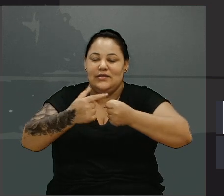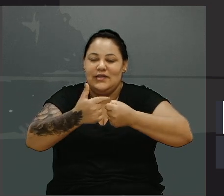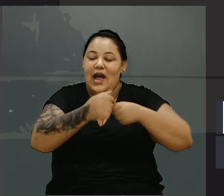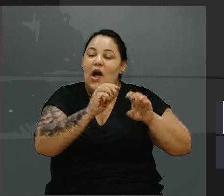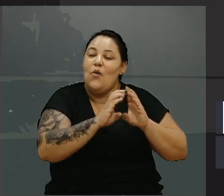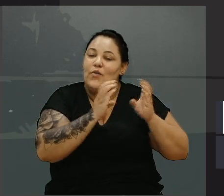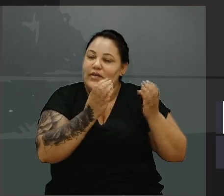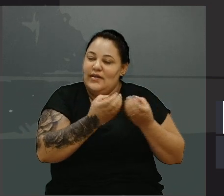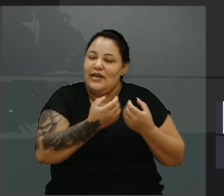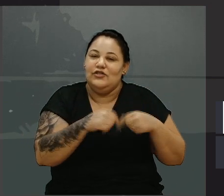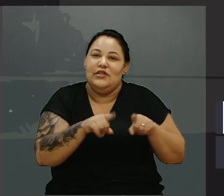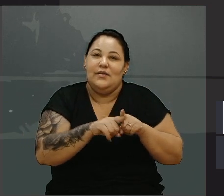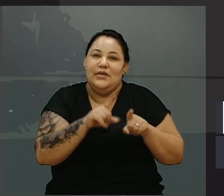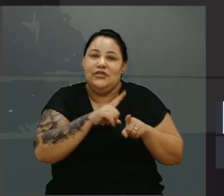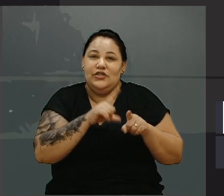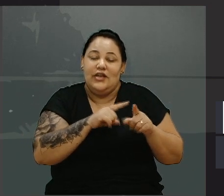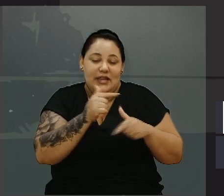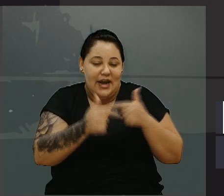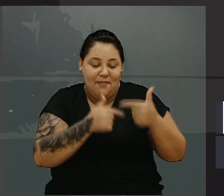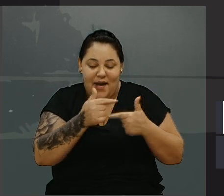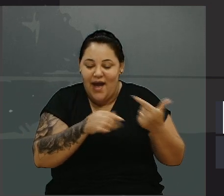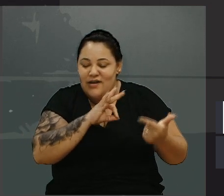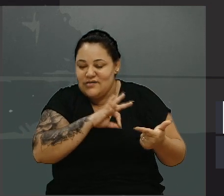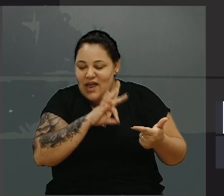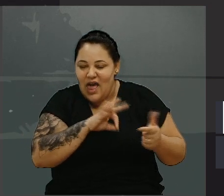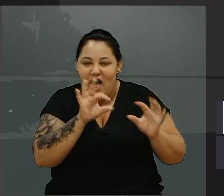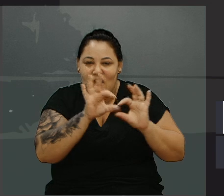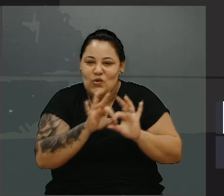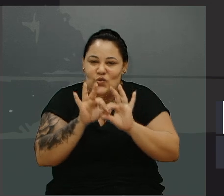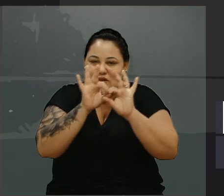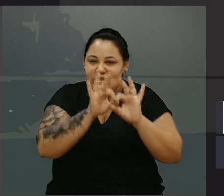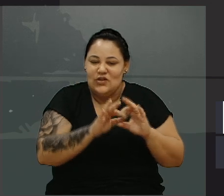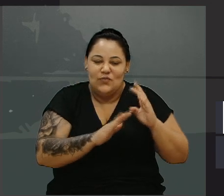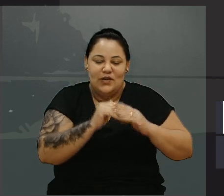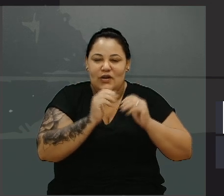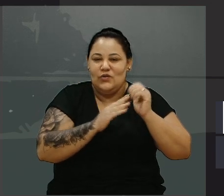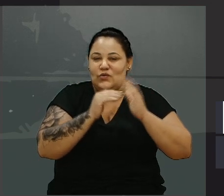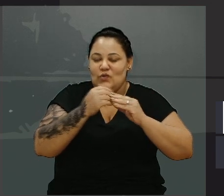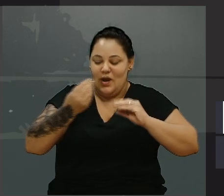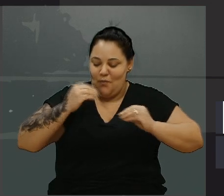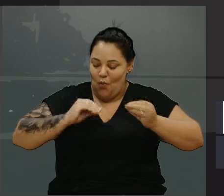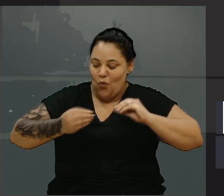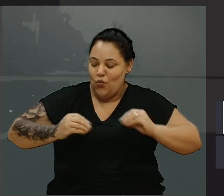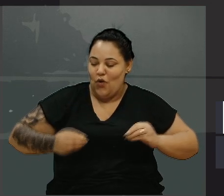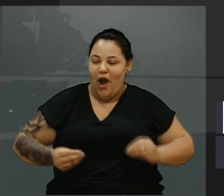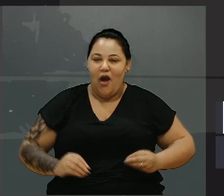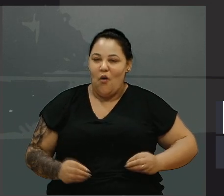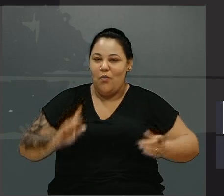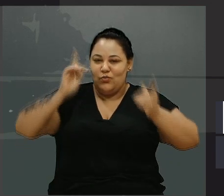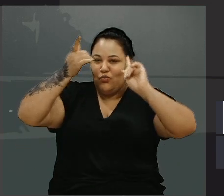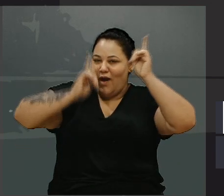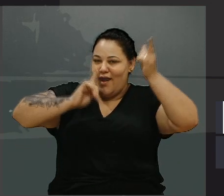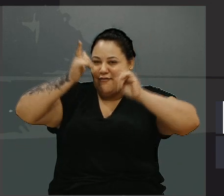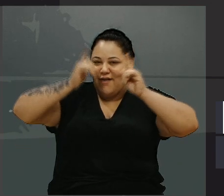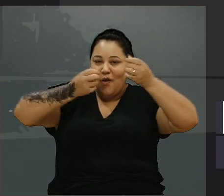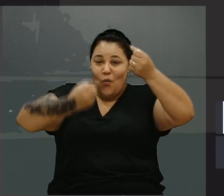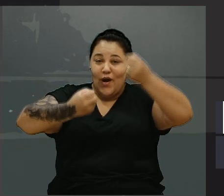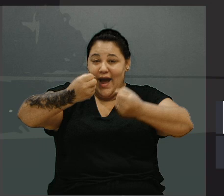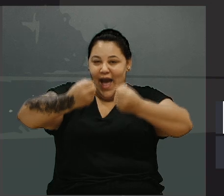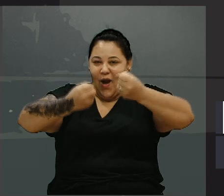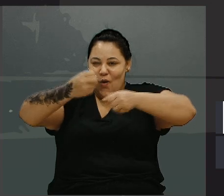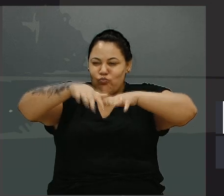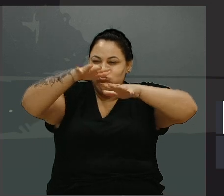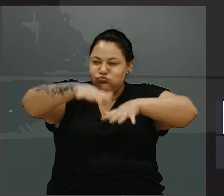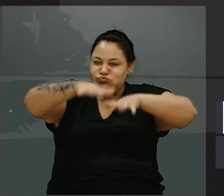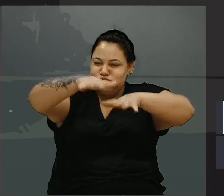comunidades estavam gerando emprego e renda, se unindo em prol da construção das fantasias, dos carros alegóricos. Pessoas do